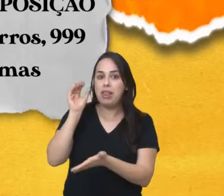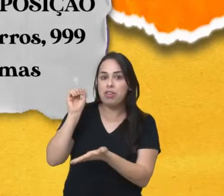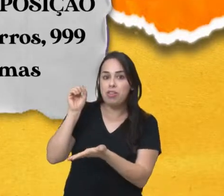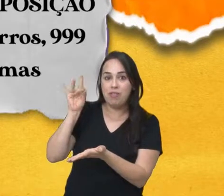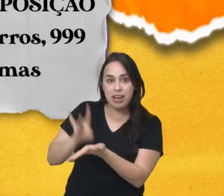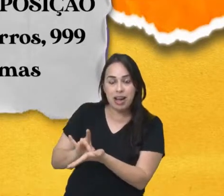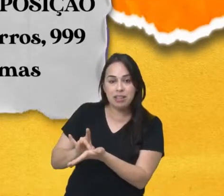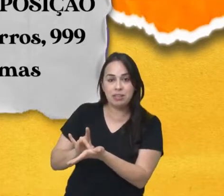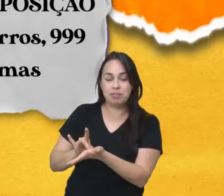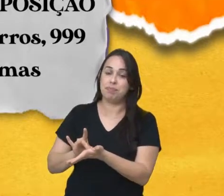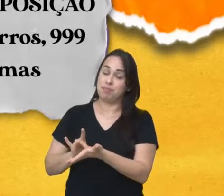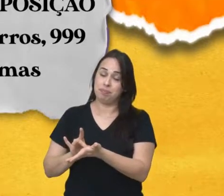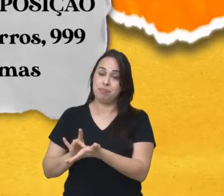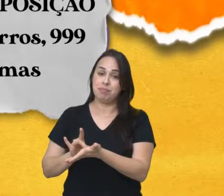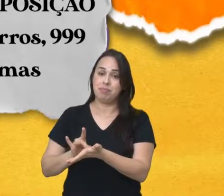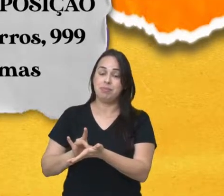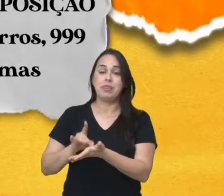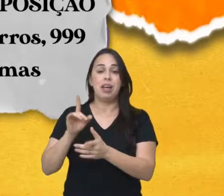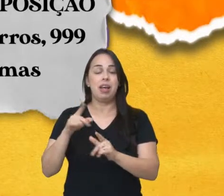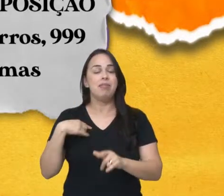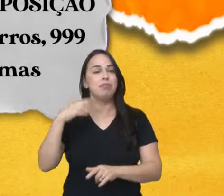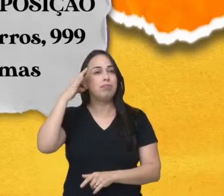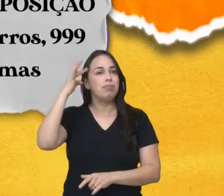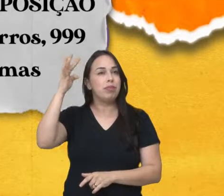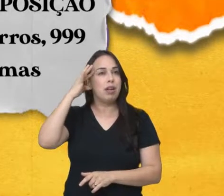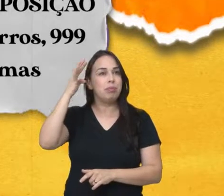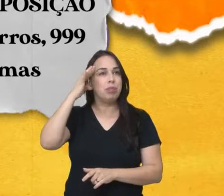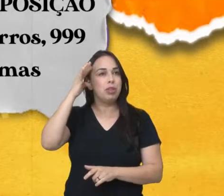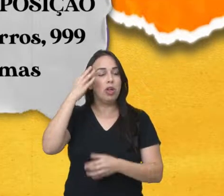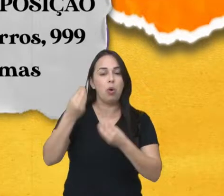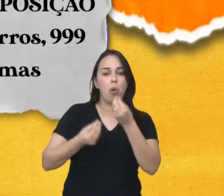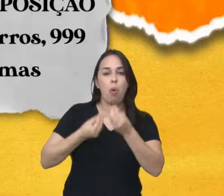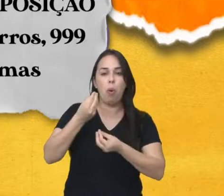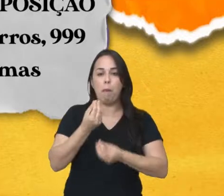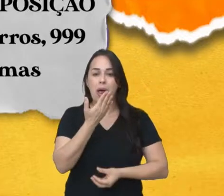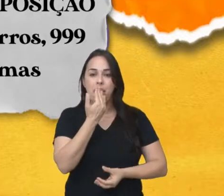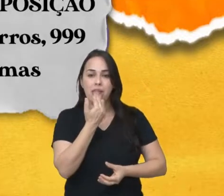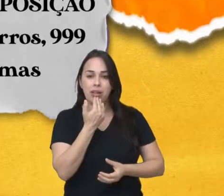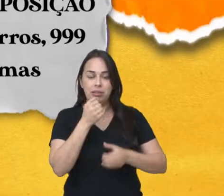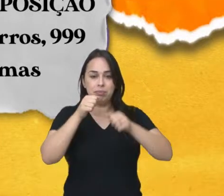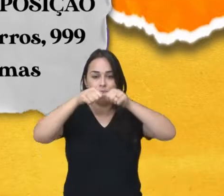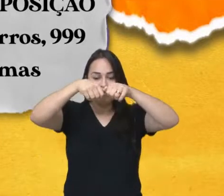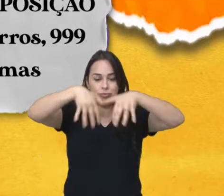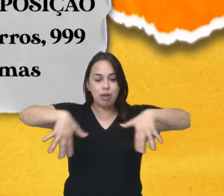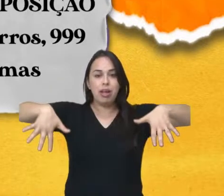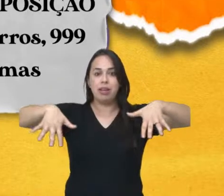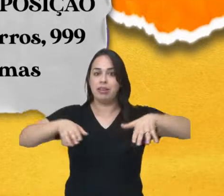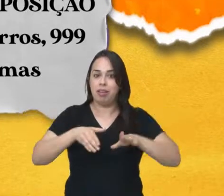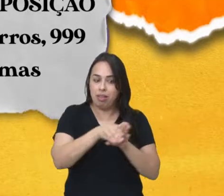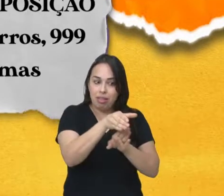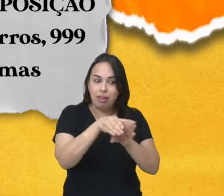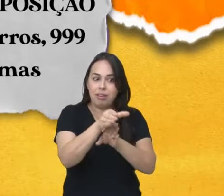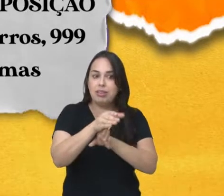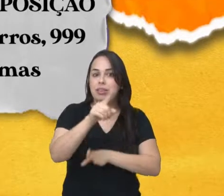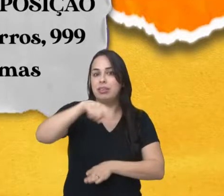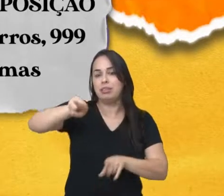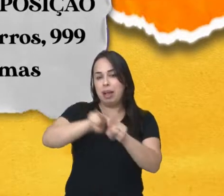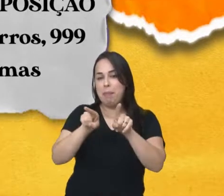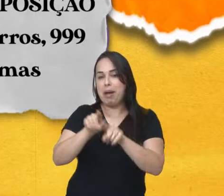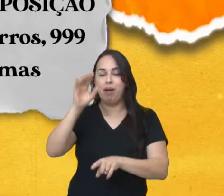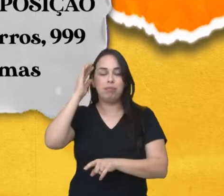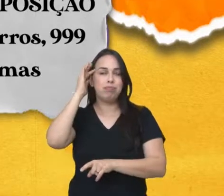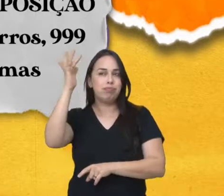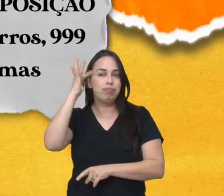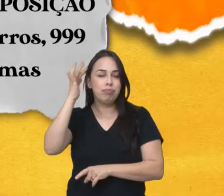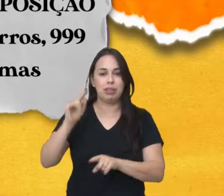A exposição faz referência ao ciclo da cadeia dos alimentos, trazendo orientações e reflexão. É